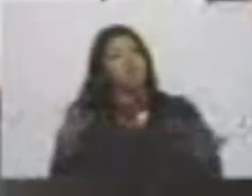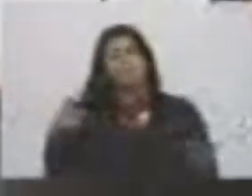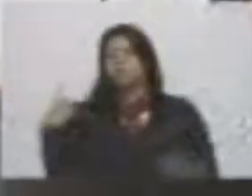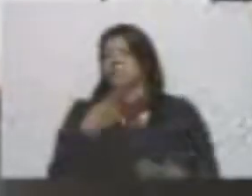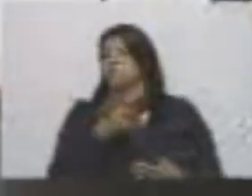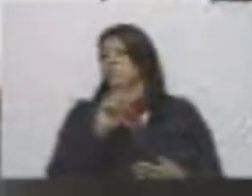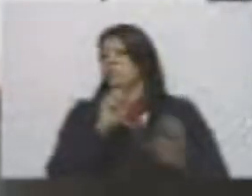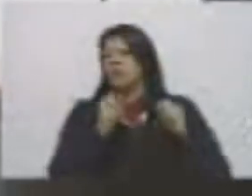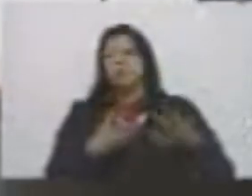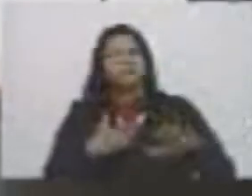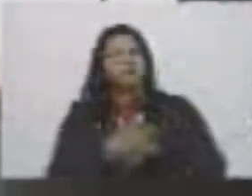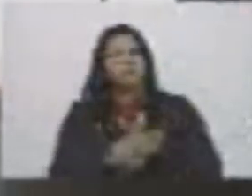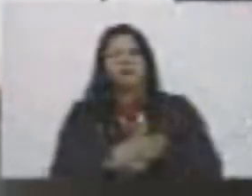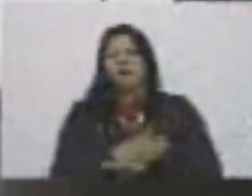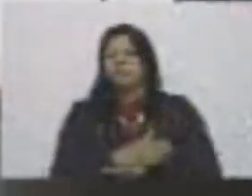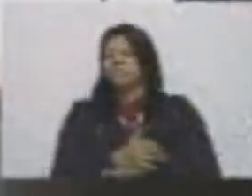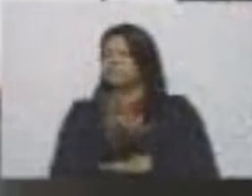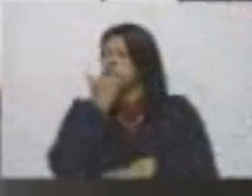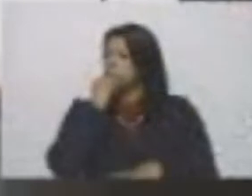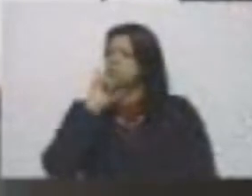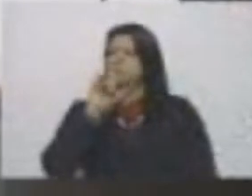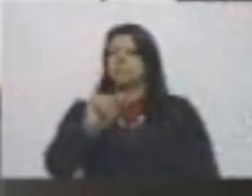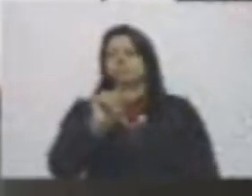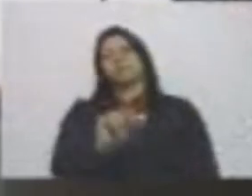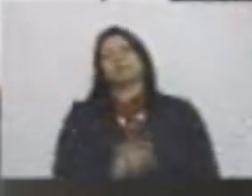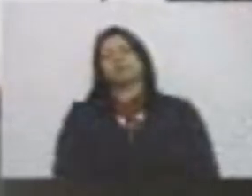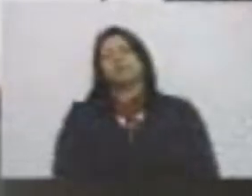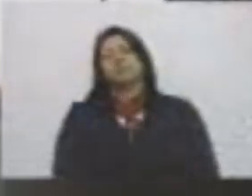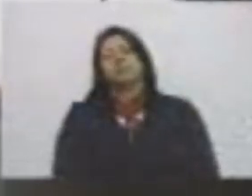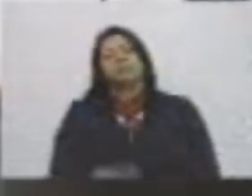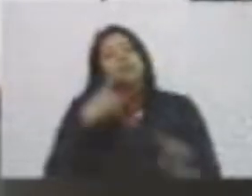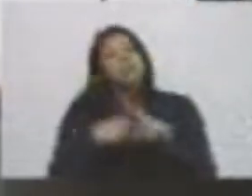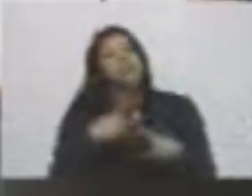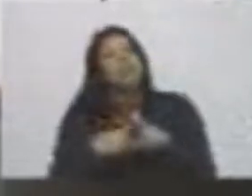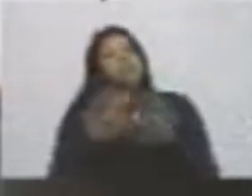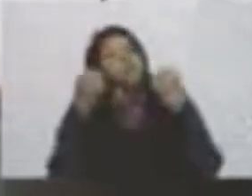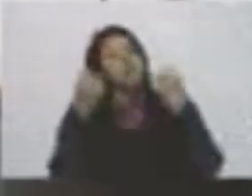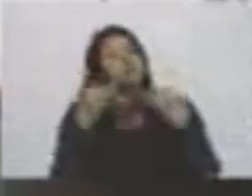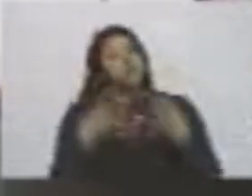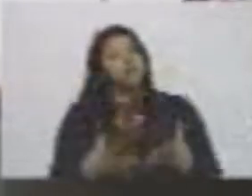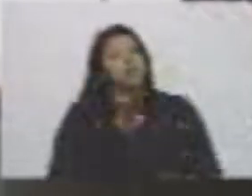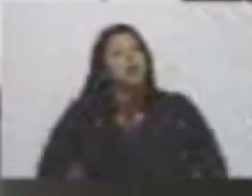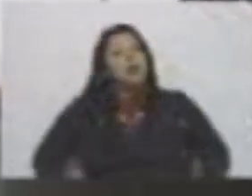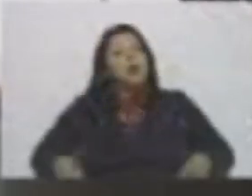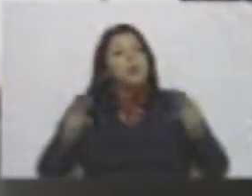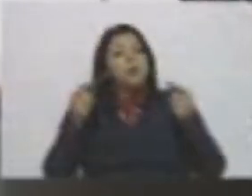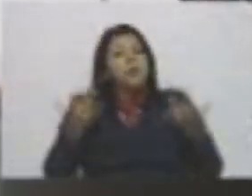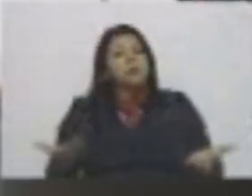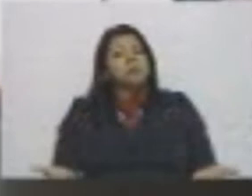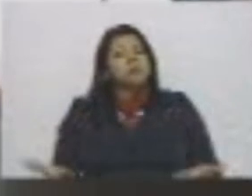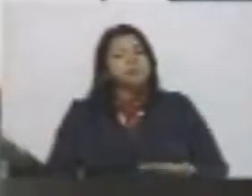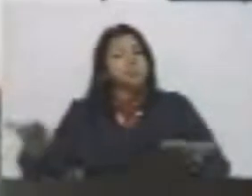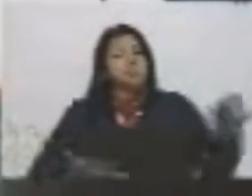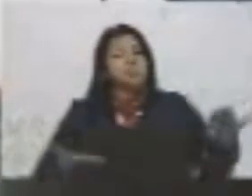aprová-lo. Não podemos aprová-lo. Porque vai refletir diretamente, inclusive, no bolso dos servidores.